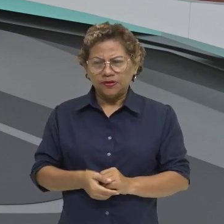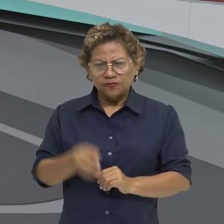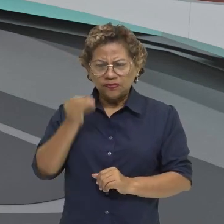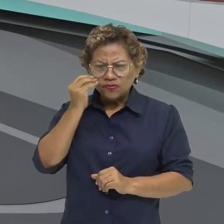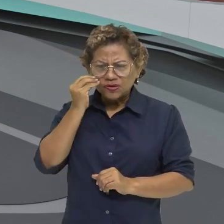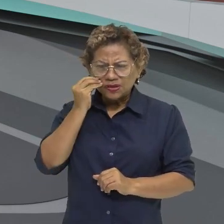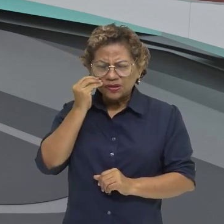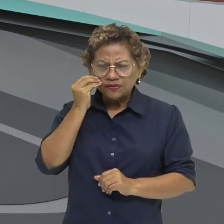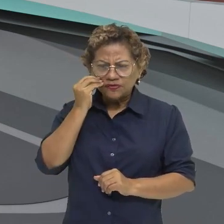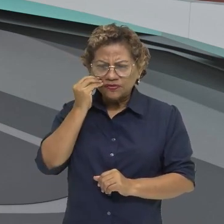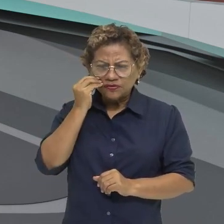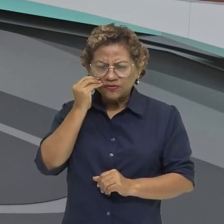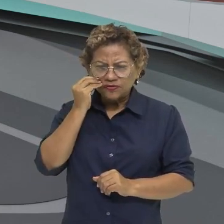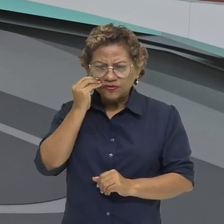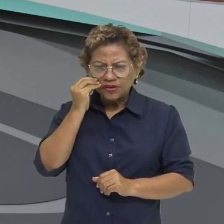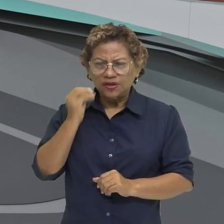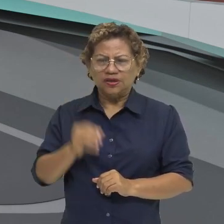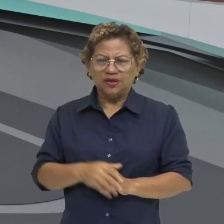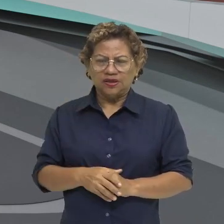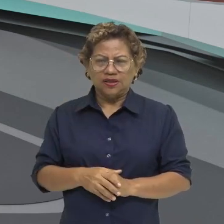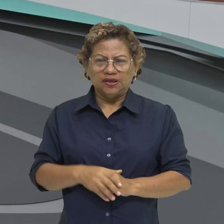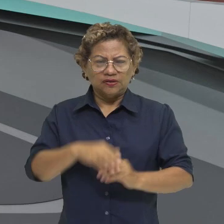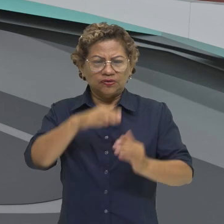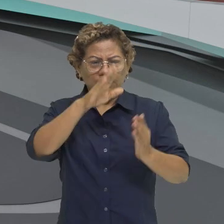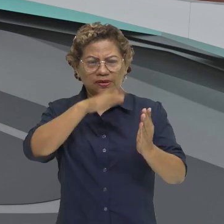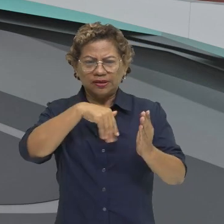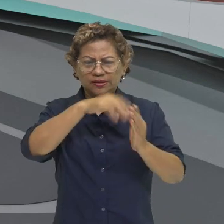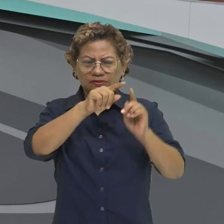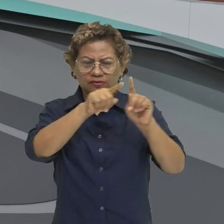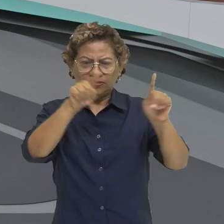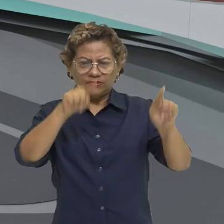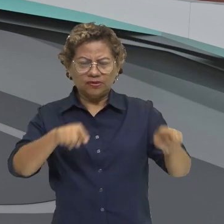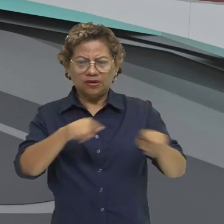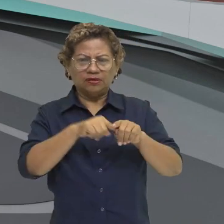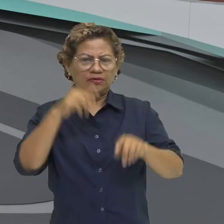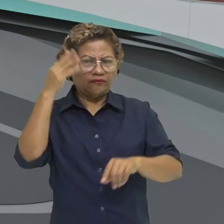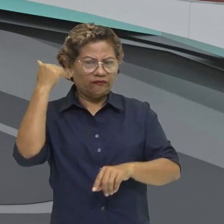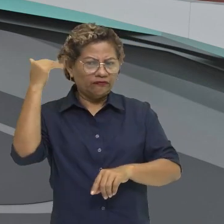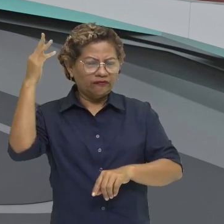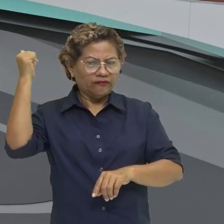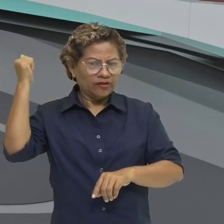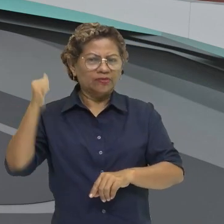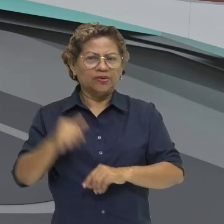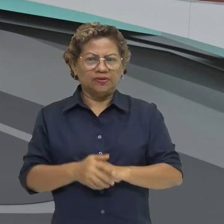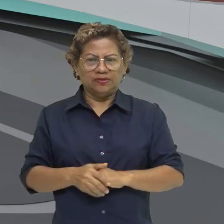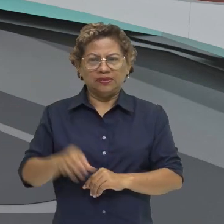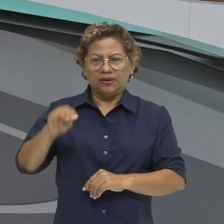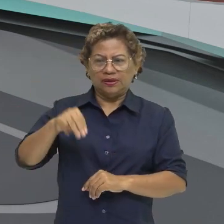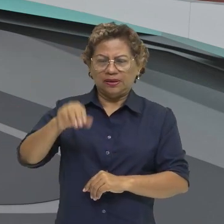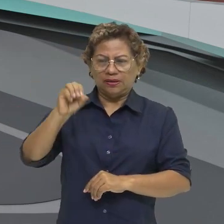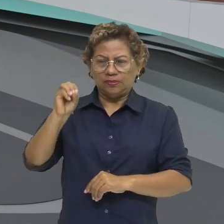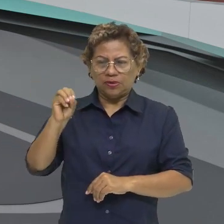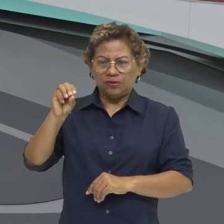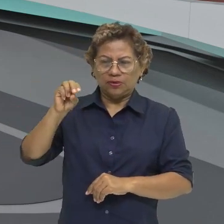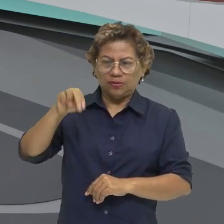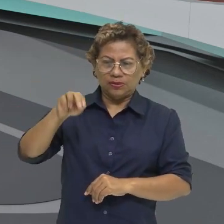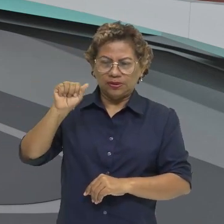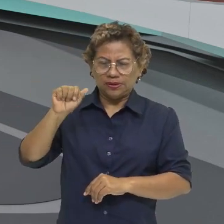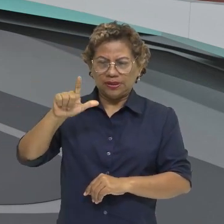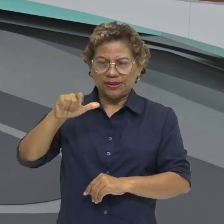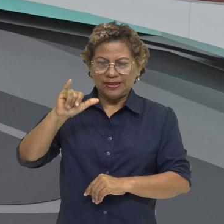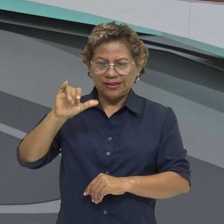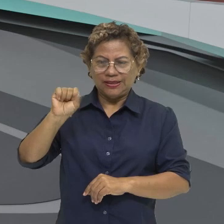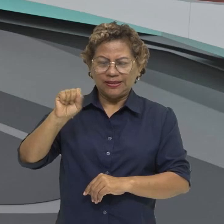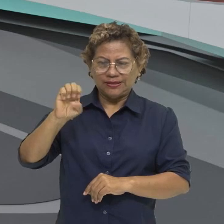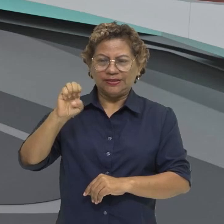já viu esta pintura, este quadro, é um dos mais famosos, né? A Mona Lisa. Eu convido